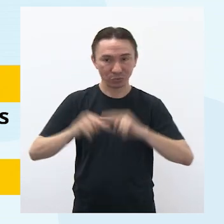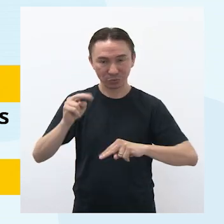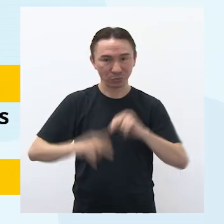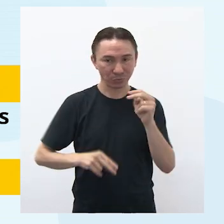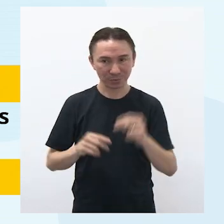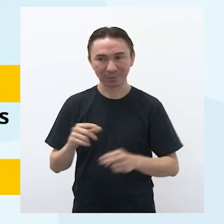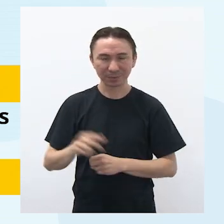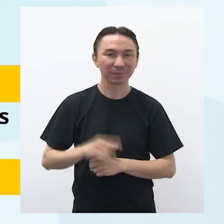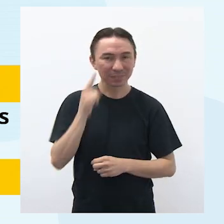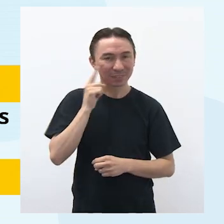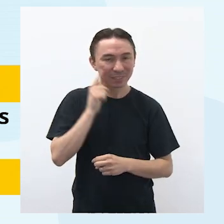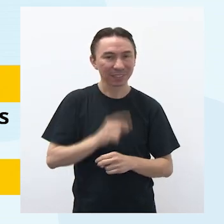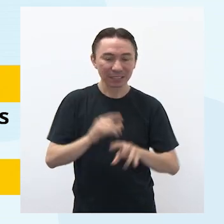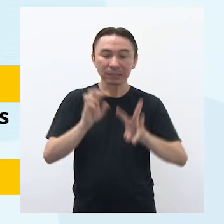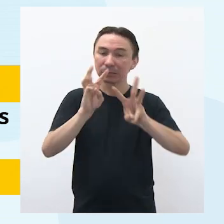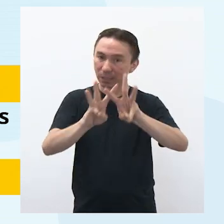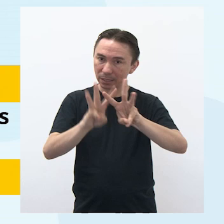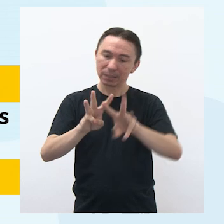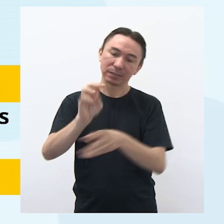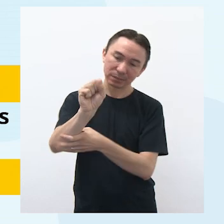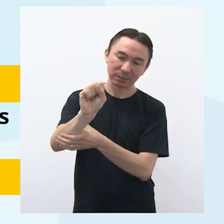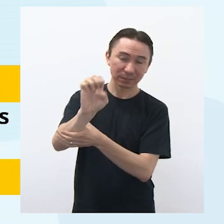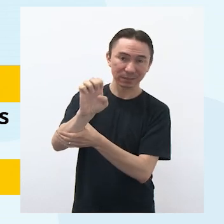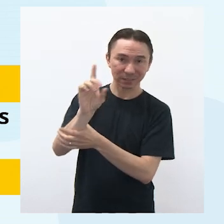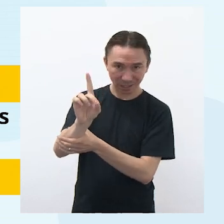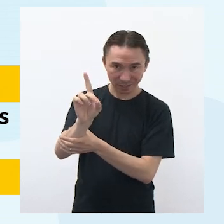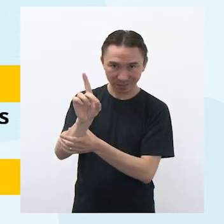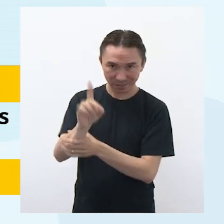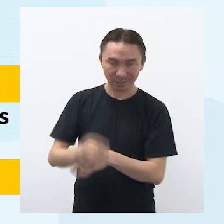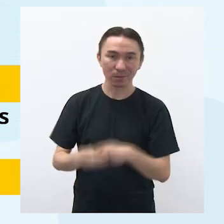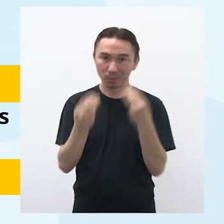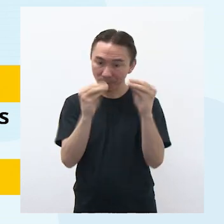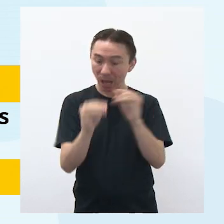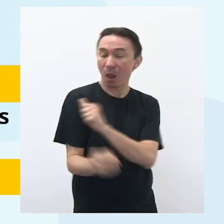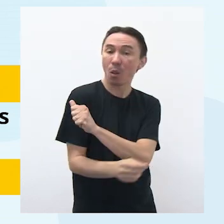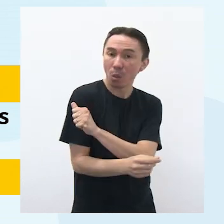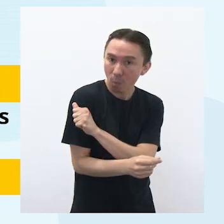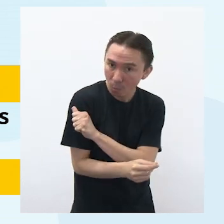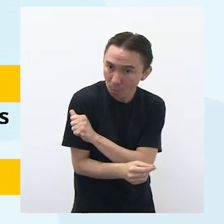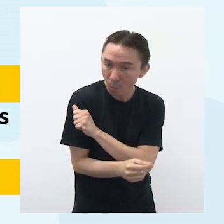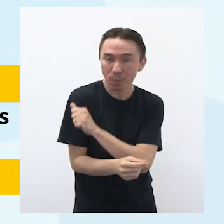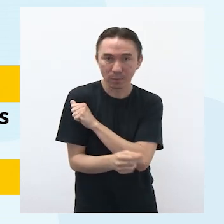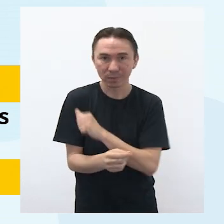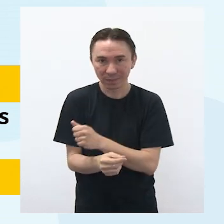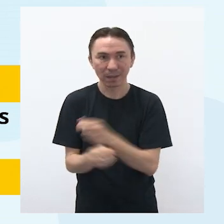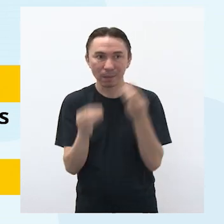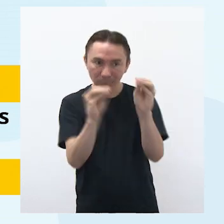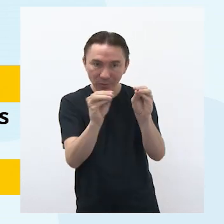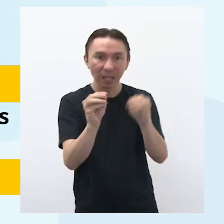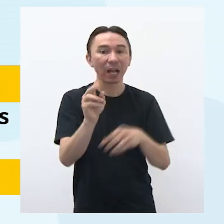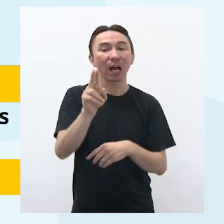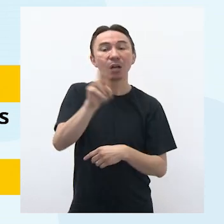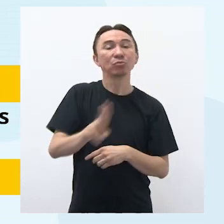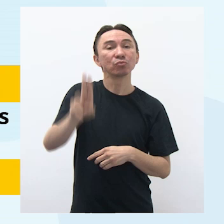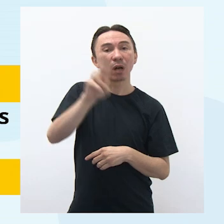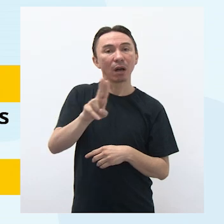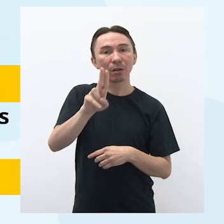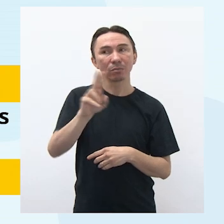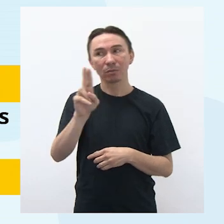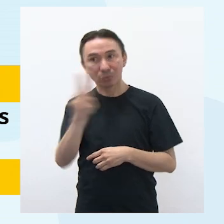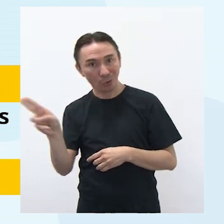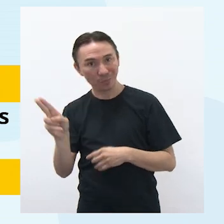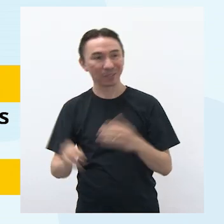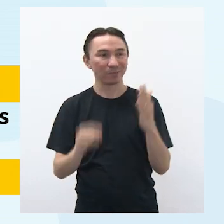colocar o usuário, aluno, ele coloca o usuário, que o usuário é o nome dele e a senha é a data